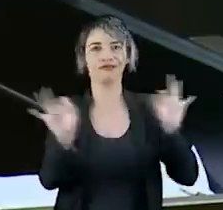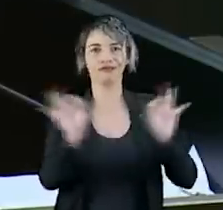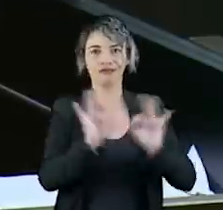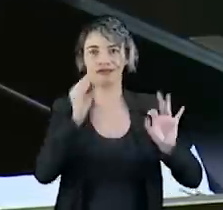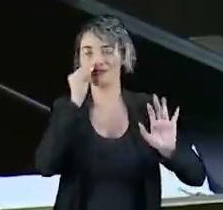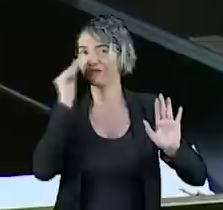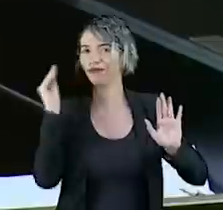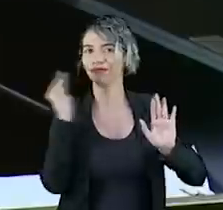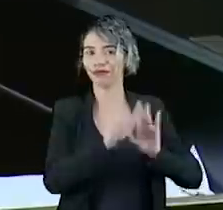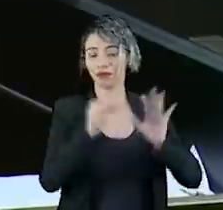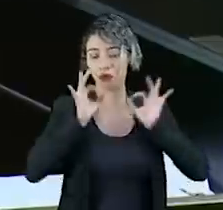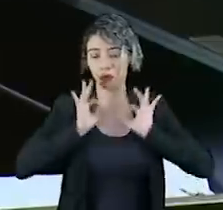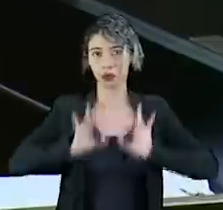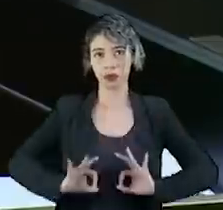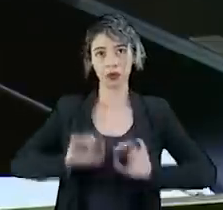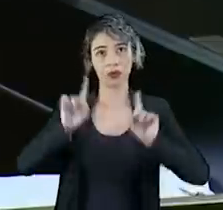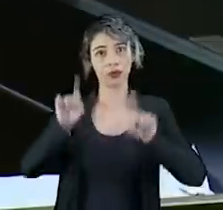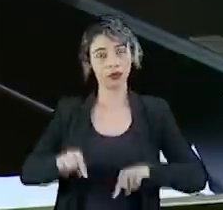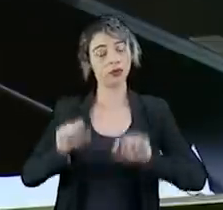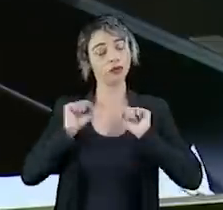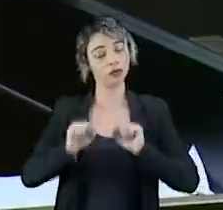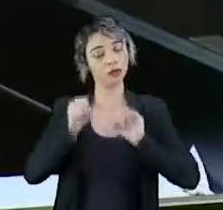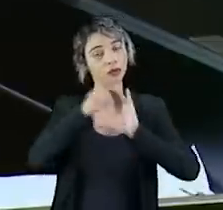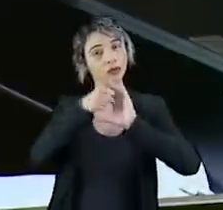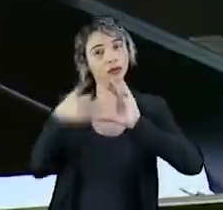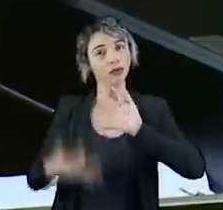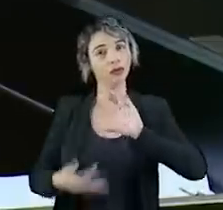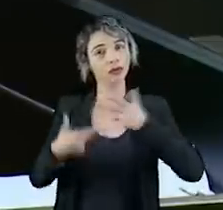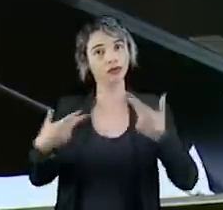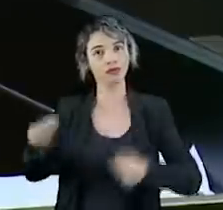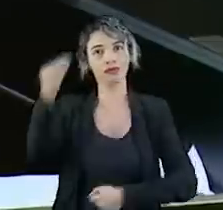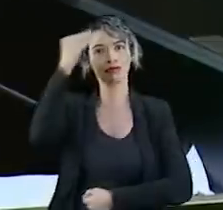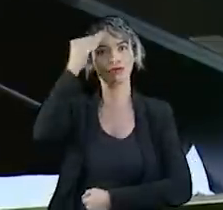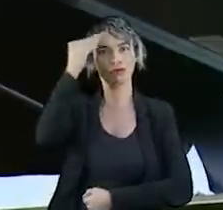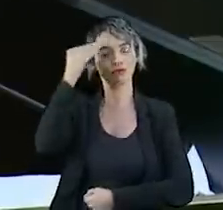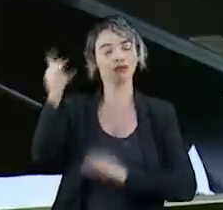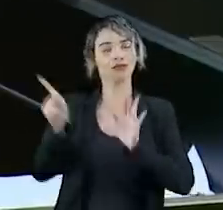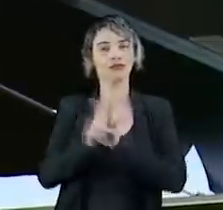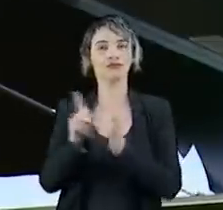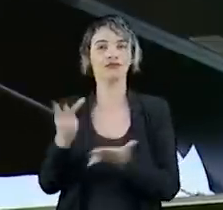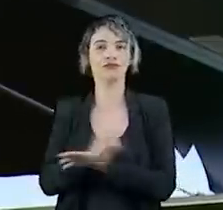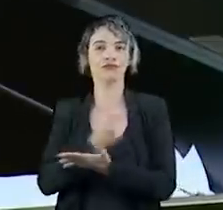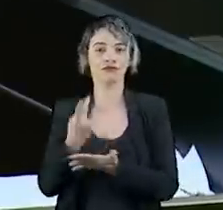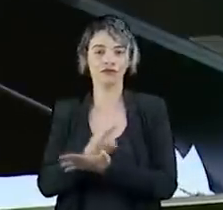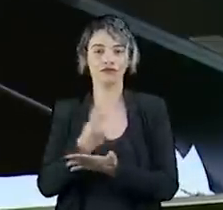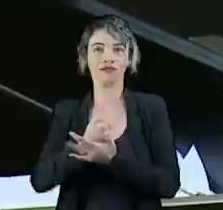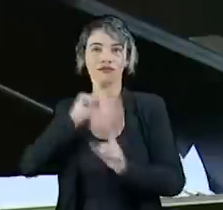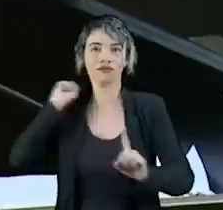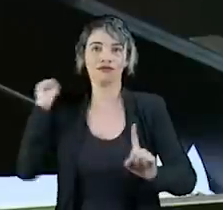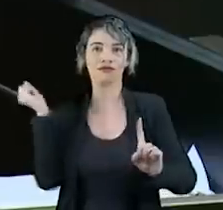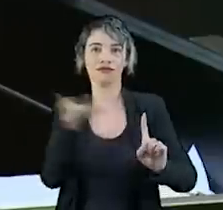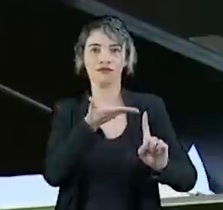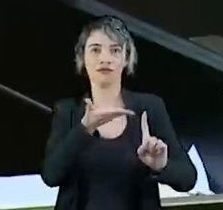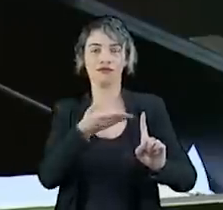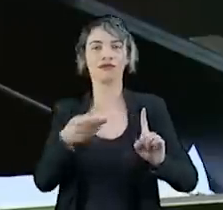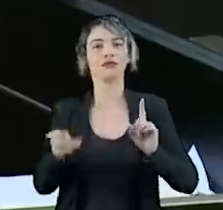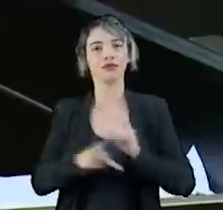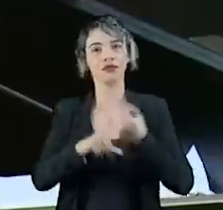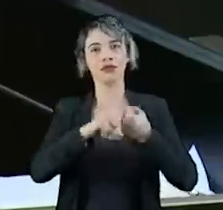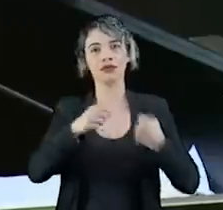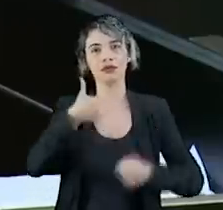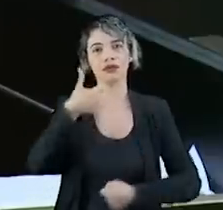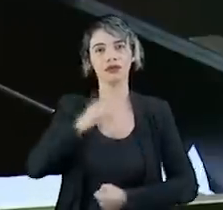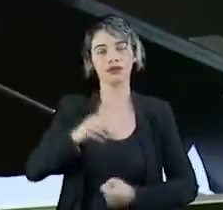consubstanciadas em condutas que em tese podem caracterizar atos dolosos de improbidade administrativa tal como prescreve o artigo